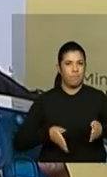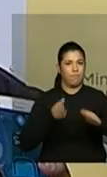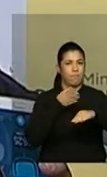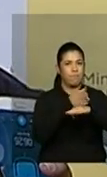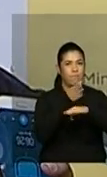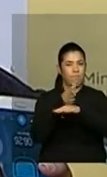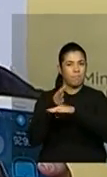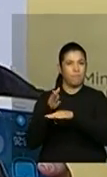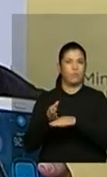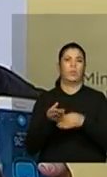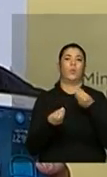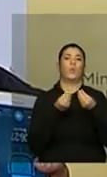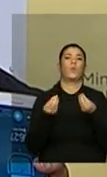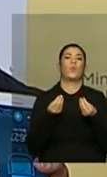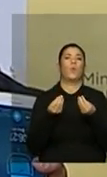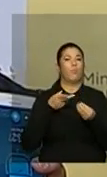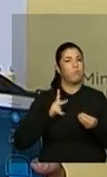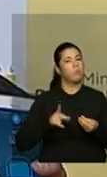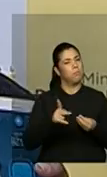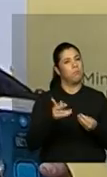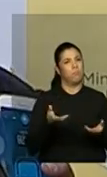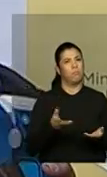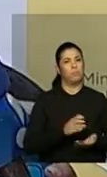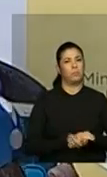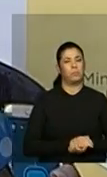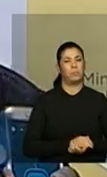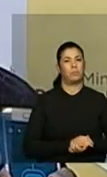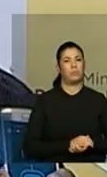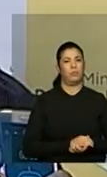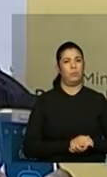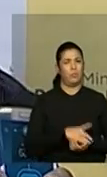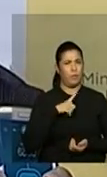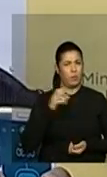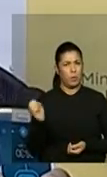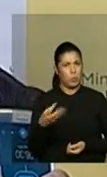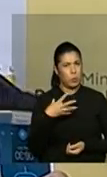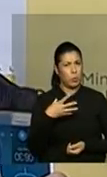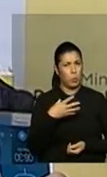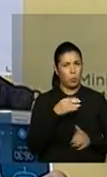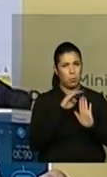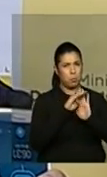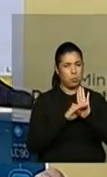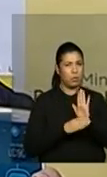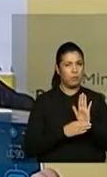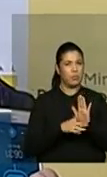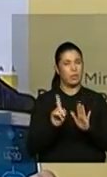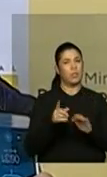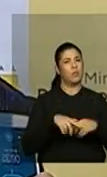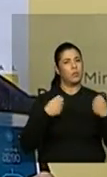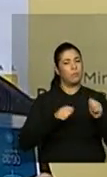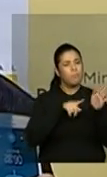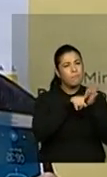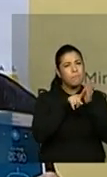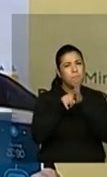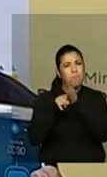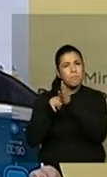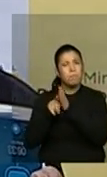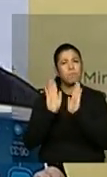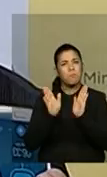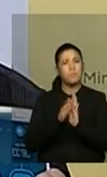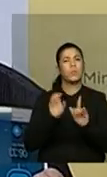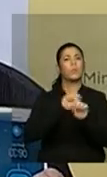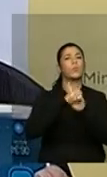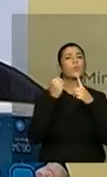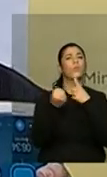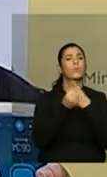Educação, esse caminho continua. Mas vai ser um novo plano, isso? Não, nós vamos fazer uma escuta grande como vocês ouviram, com a